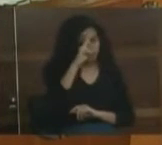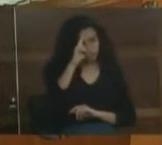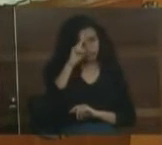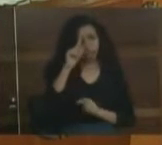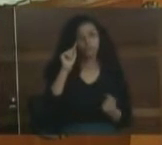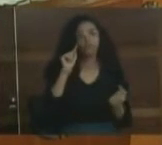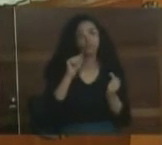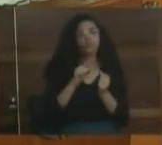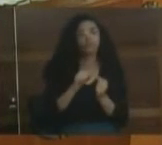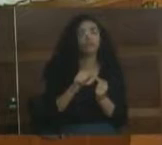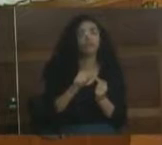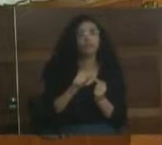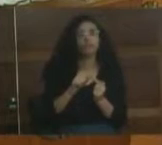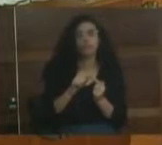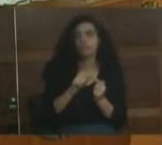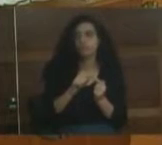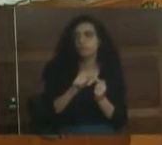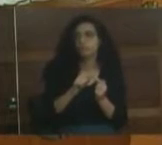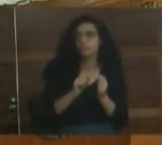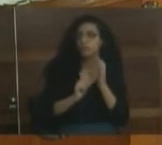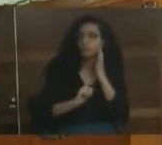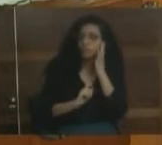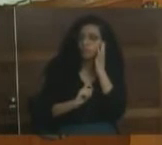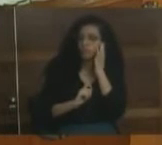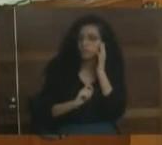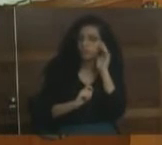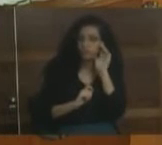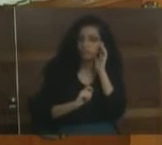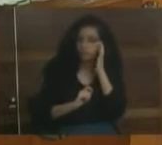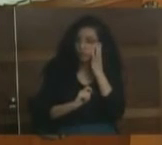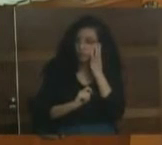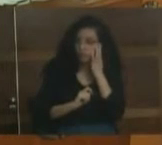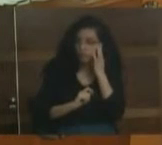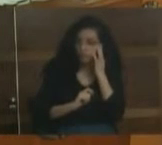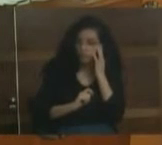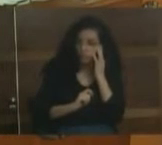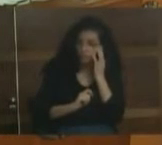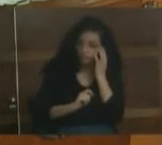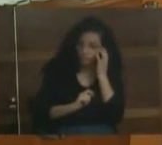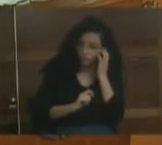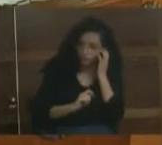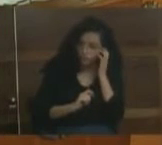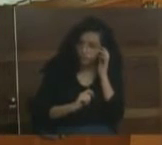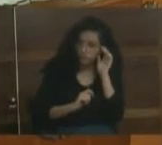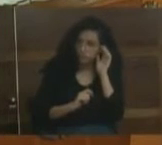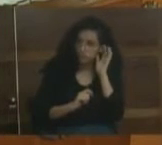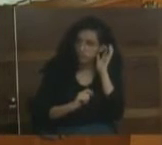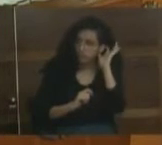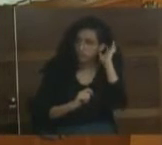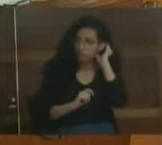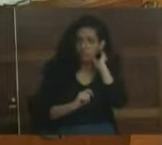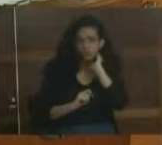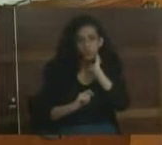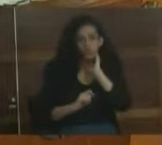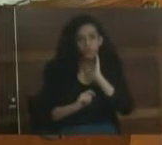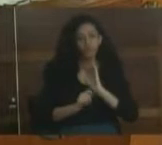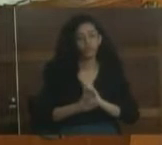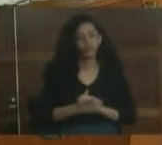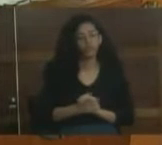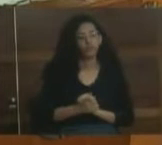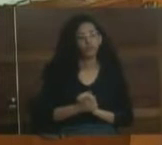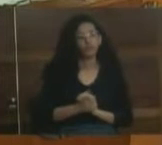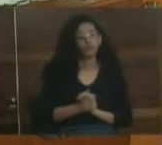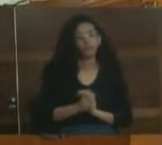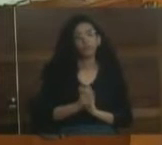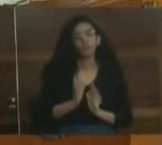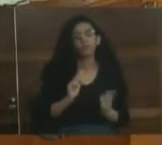missão da controladoria é uma questão é meramente técnica na questão dos números da prefeitura